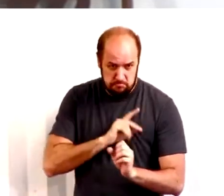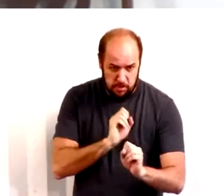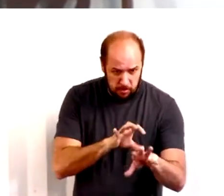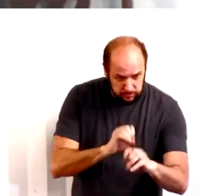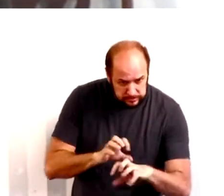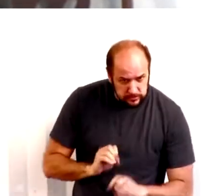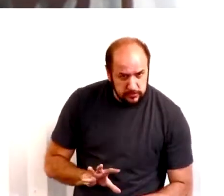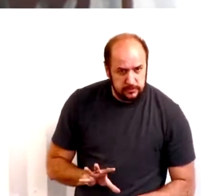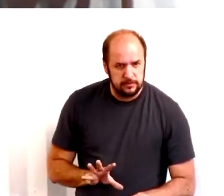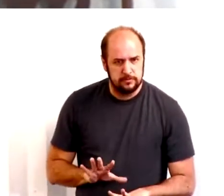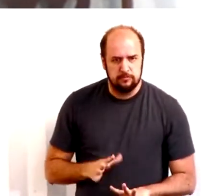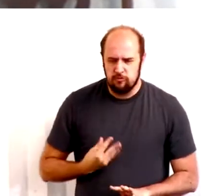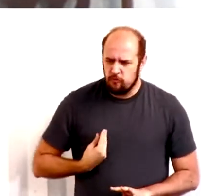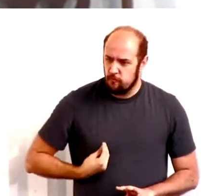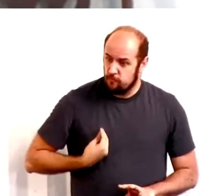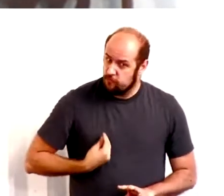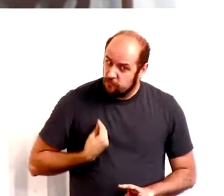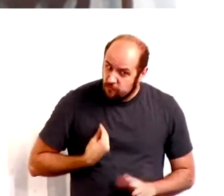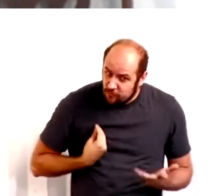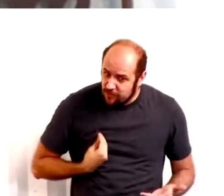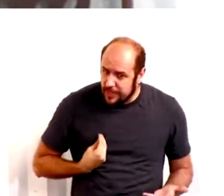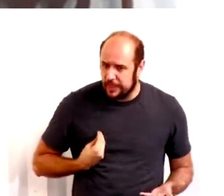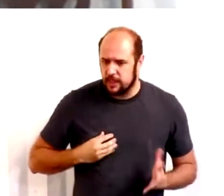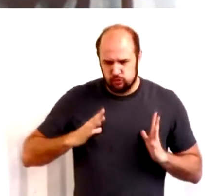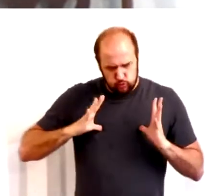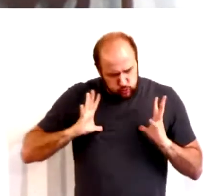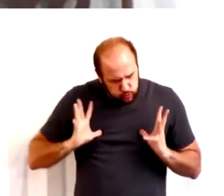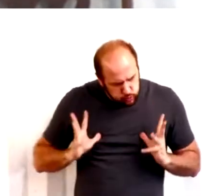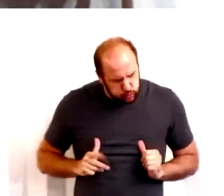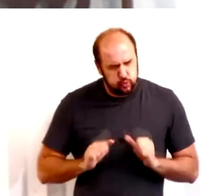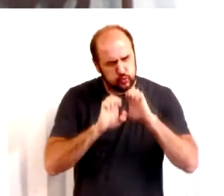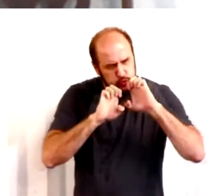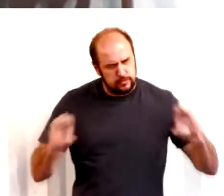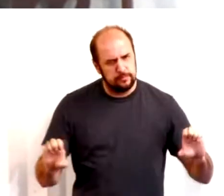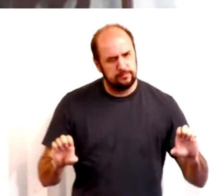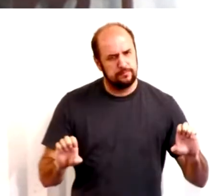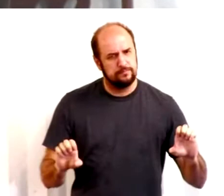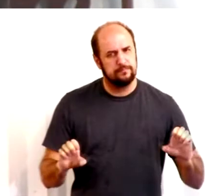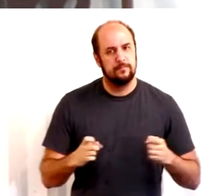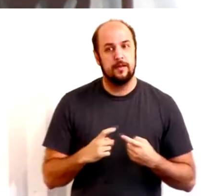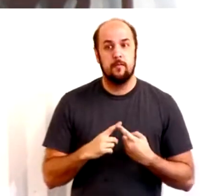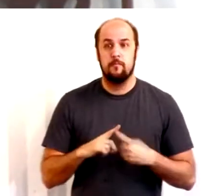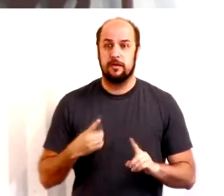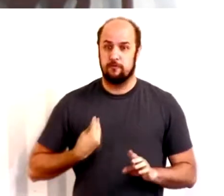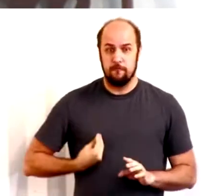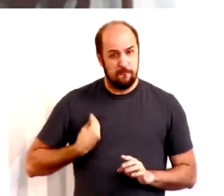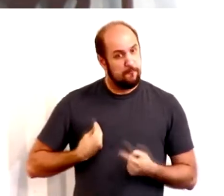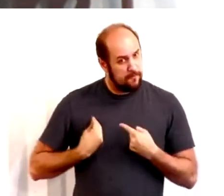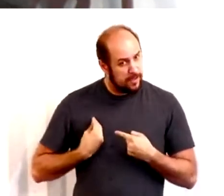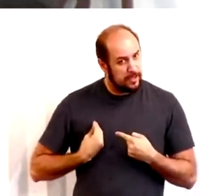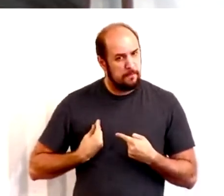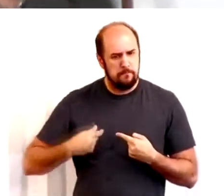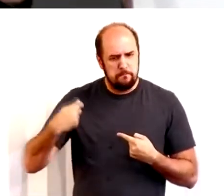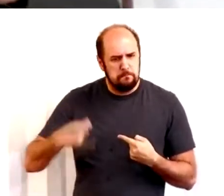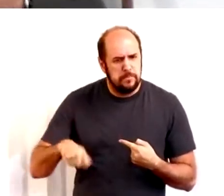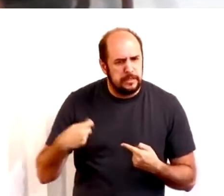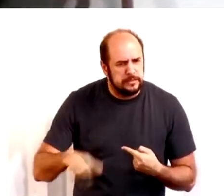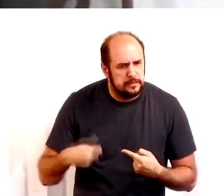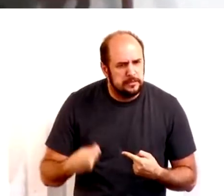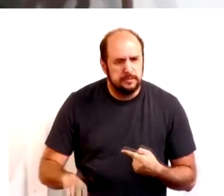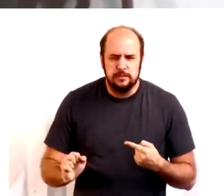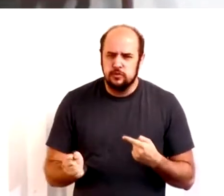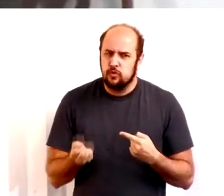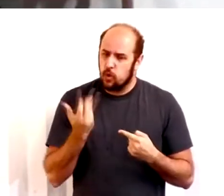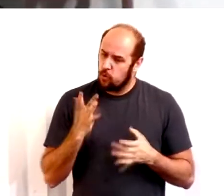Paulo é viver o Evangelho na sua integridade, mas esse viver o Evangelho precisa acontecer